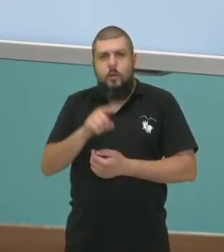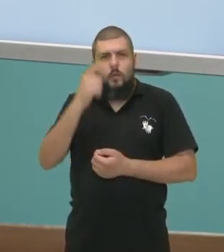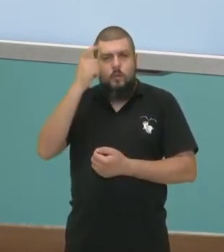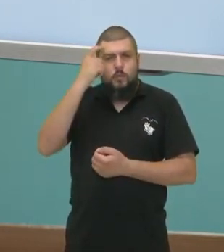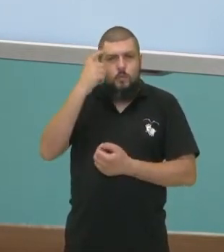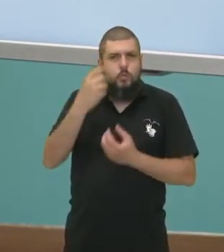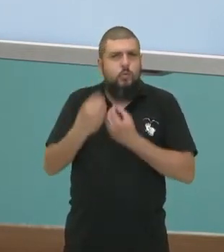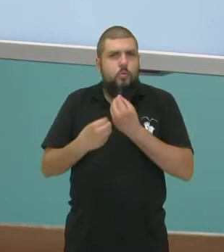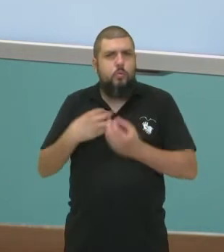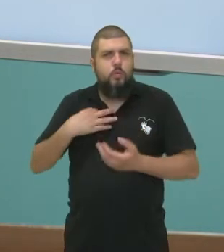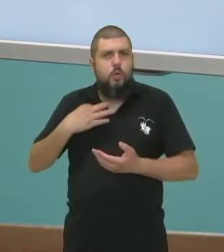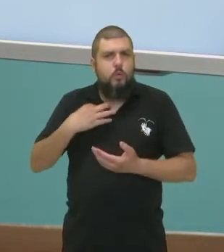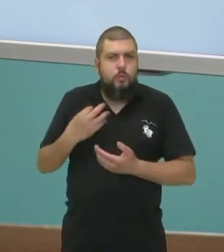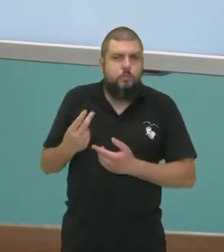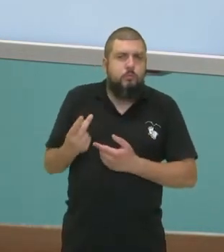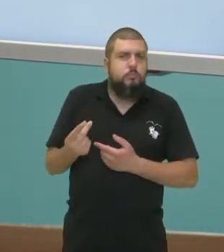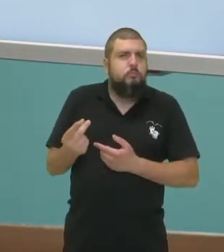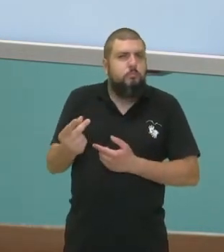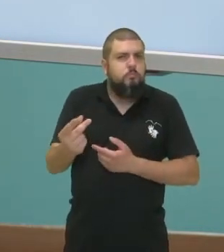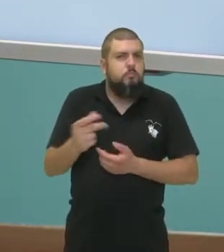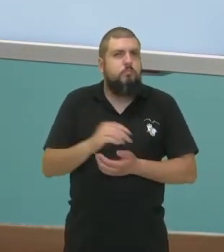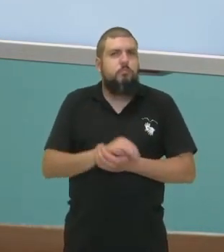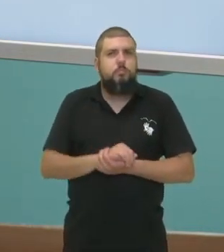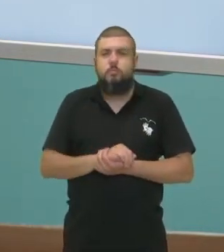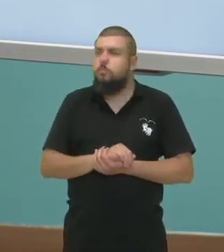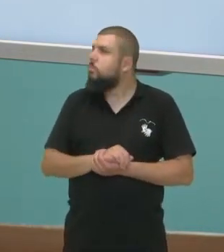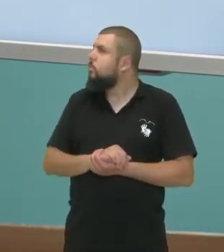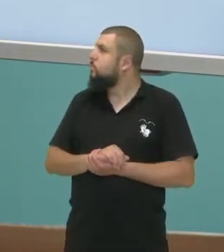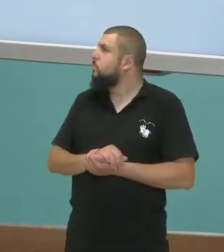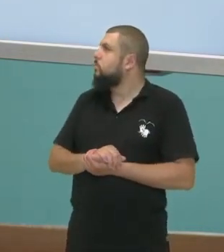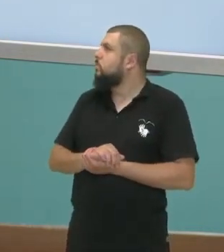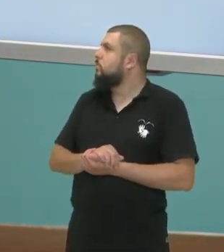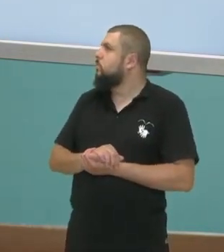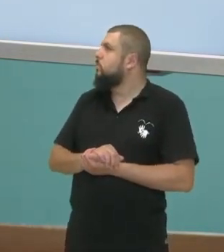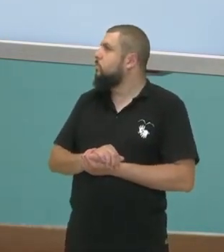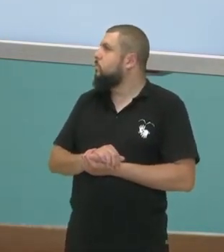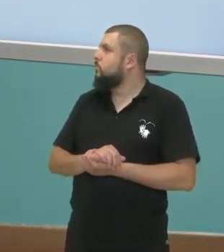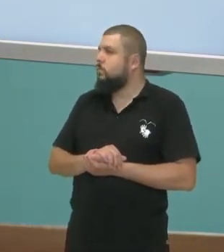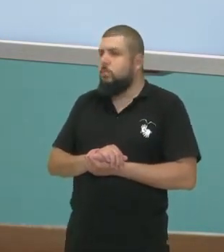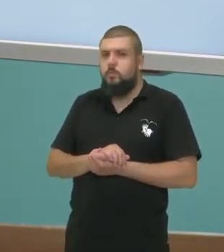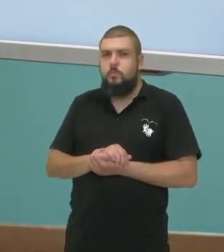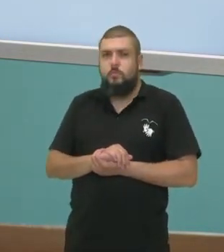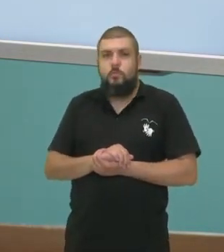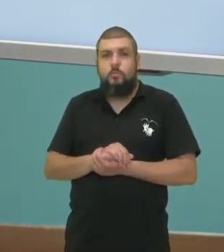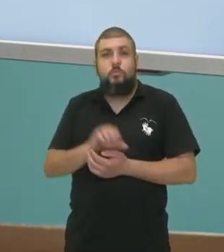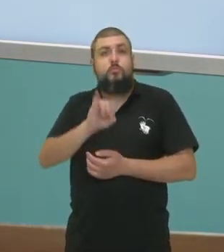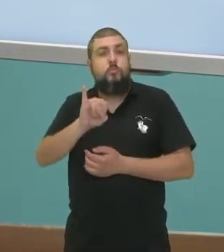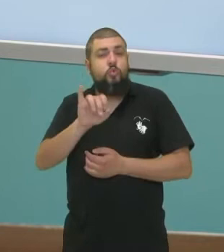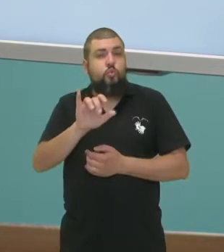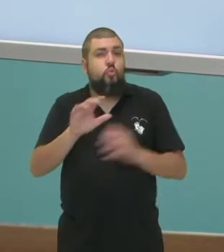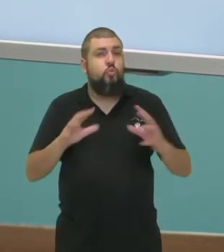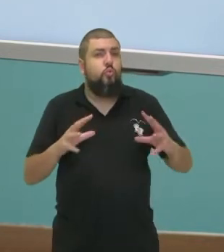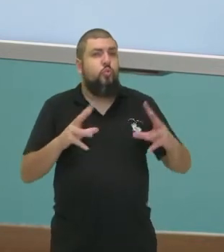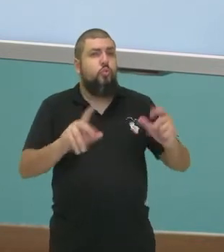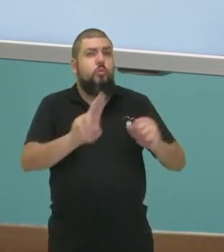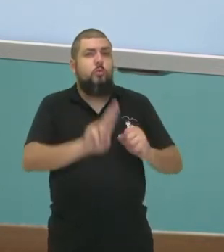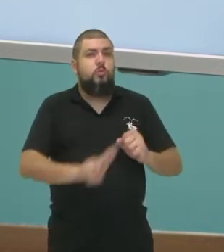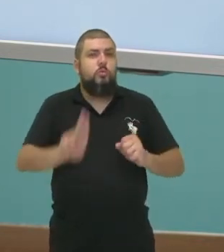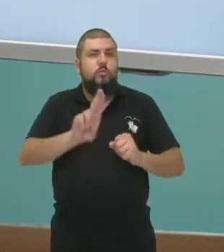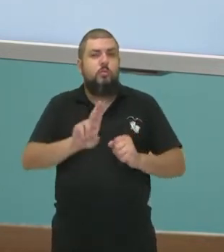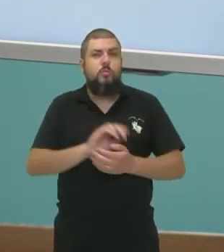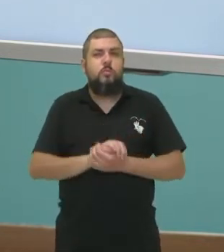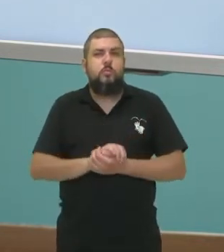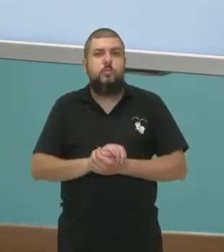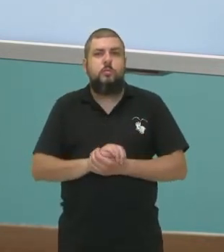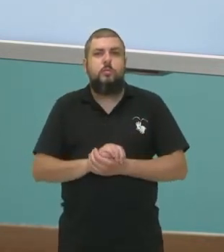quanto ela será durável? A ver, se está de moda, então você vai comprar alguma coisa que está aí na moda. Ou, por exemplo,